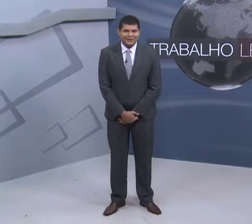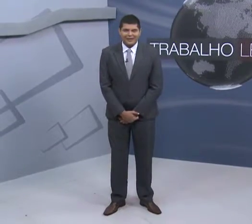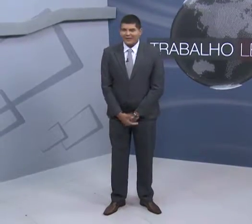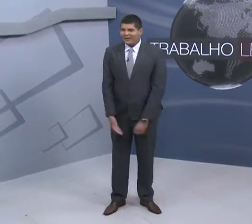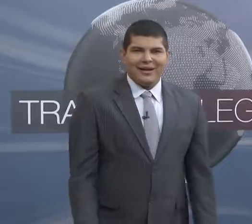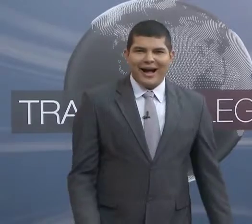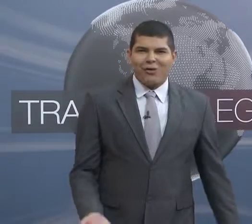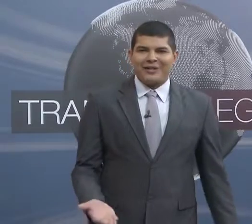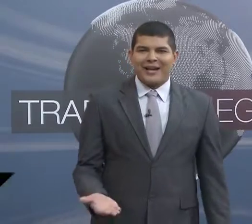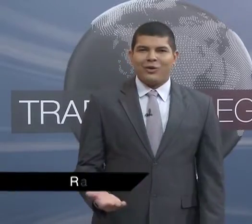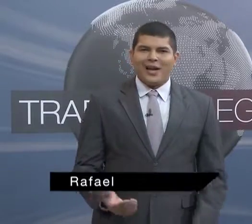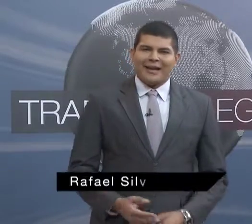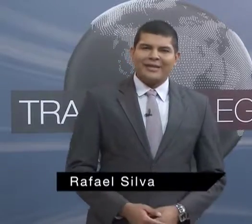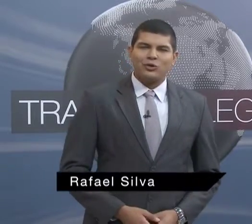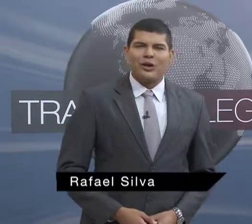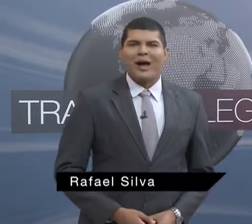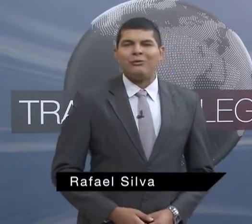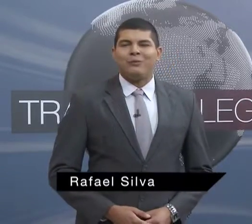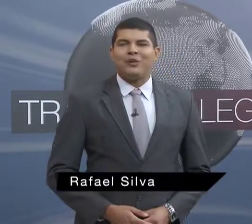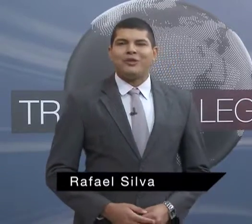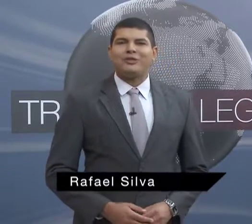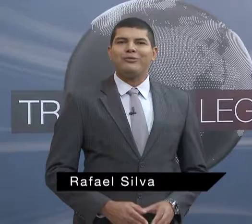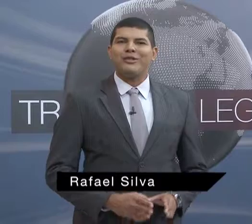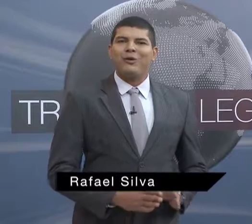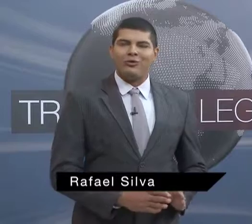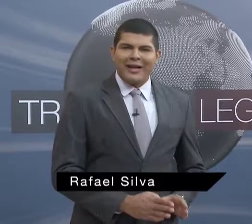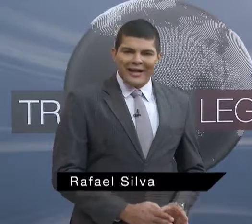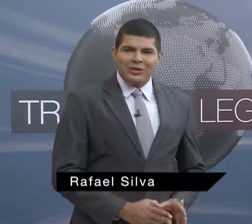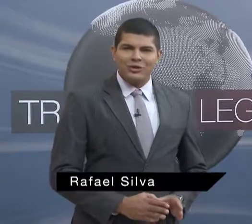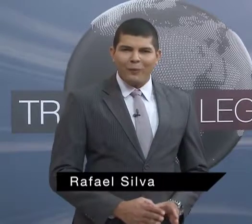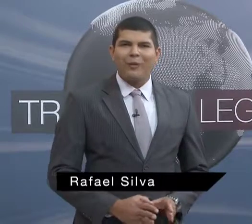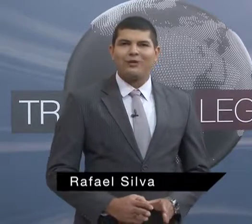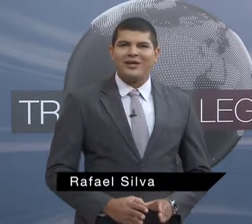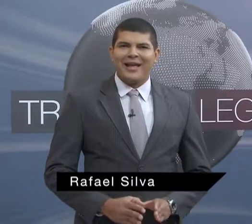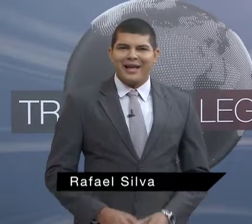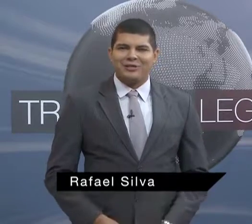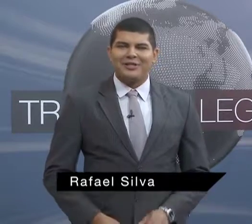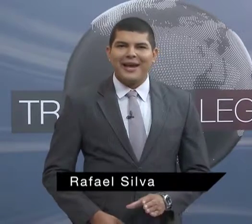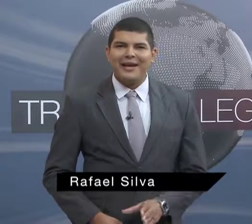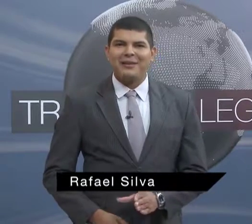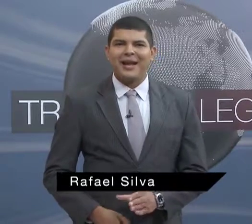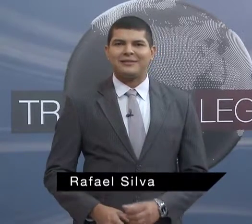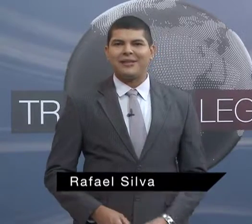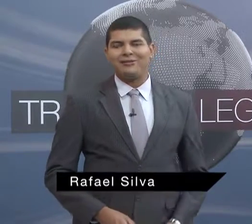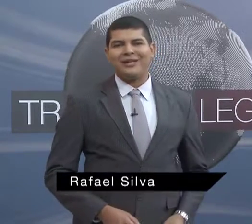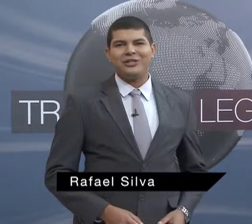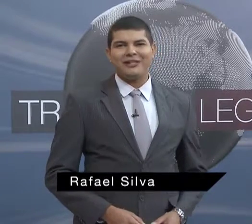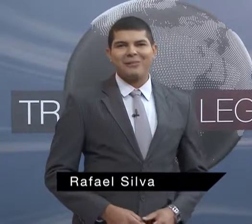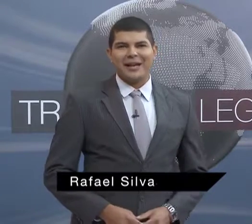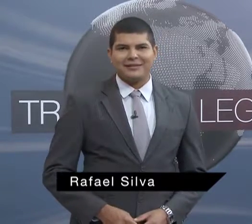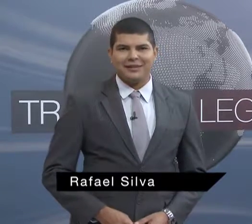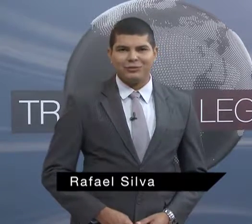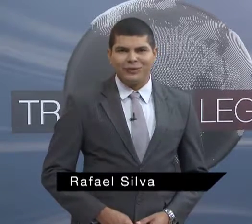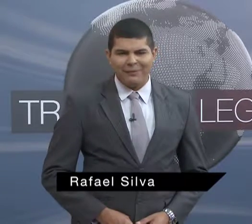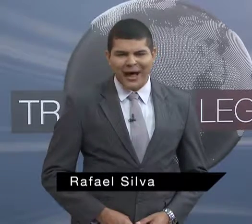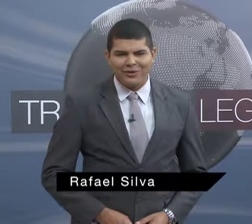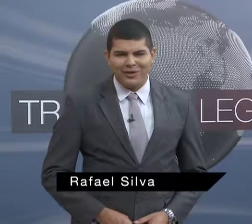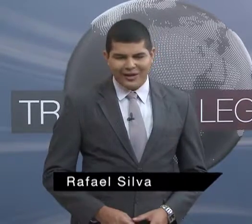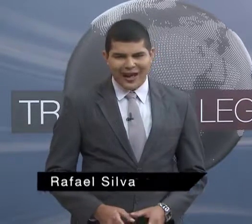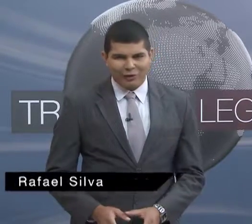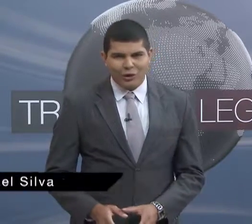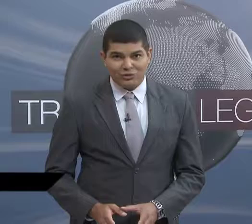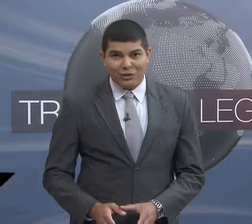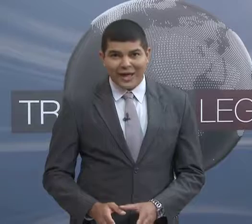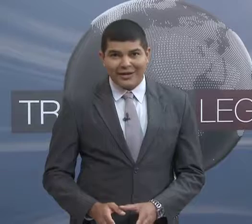Trabalho. A Coordenadoria Nacional de Promoção de Igualdade de Oportunidades e Eliminação da Discriminação do